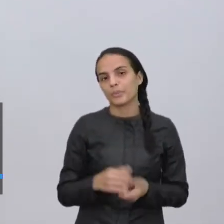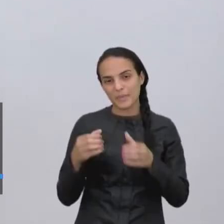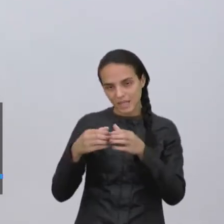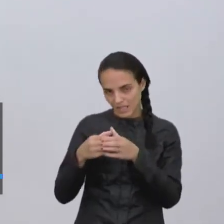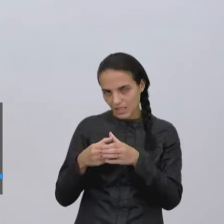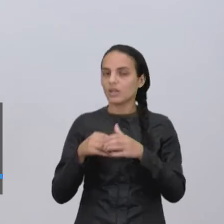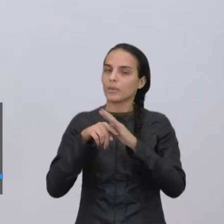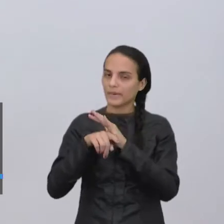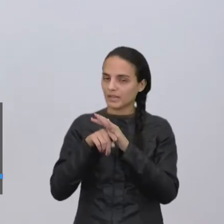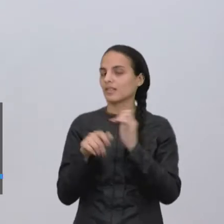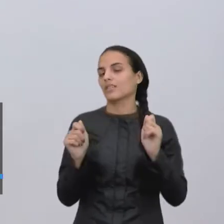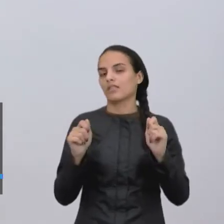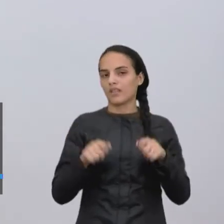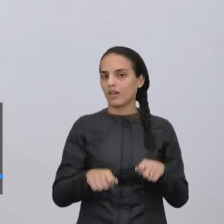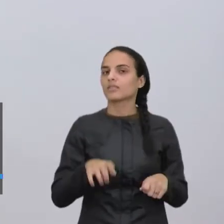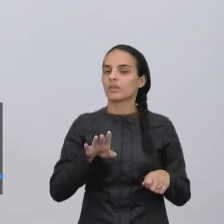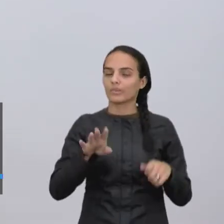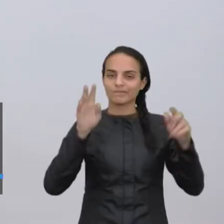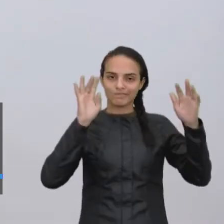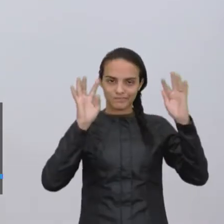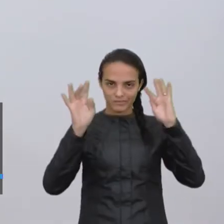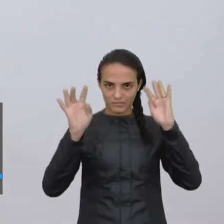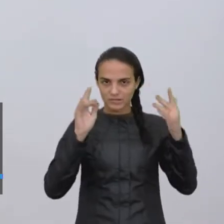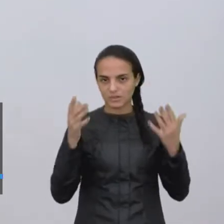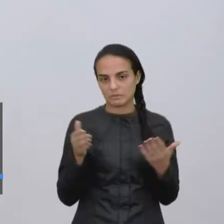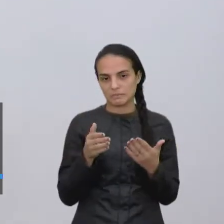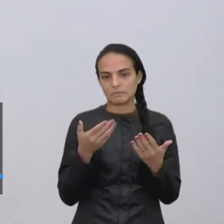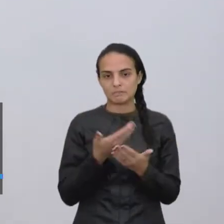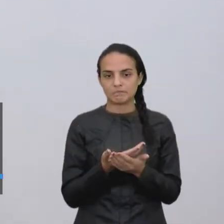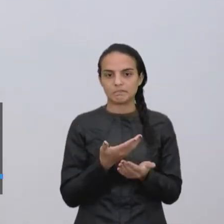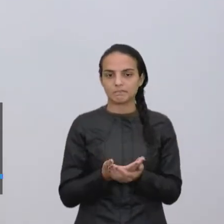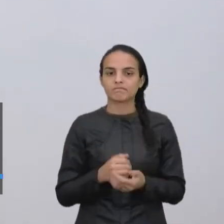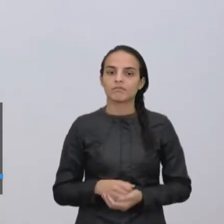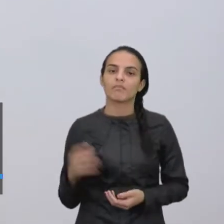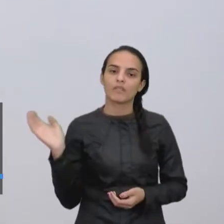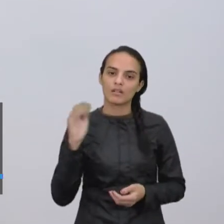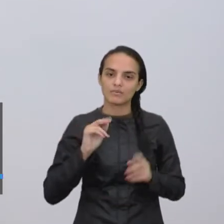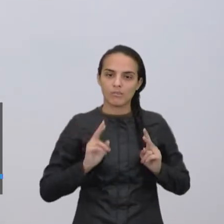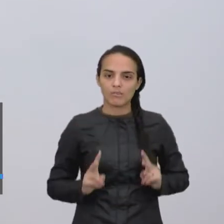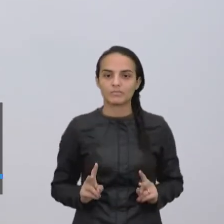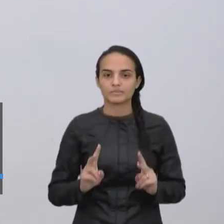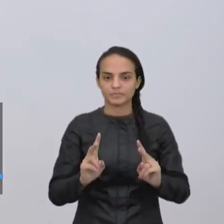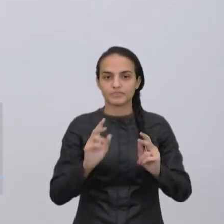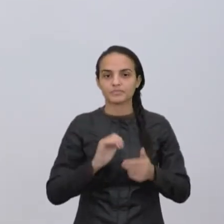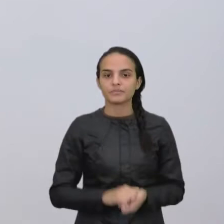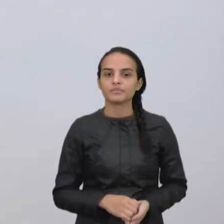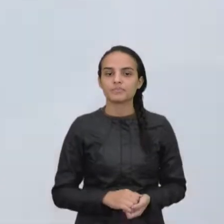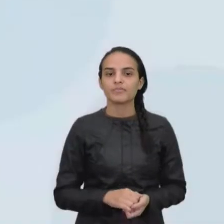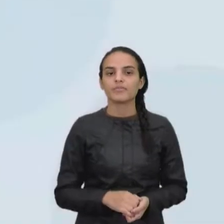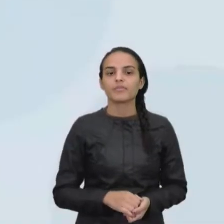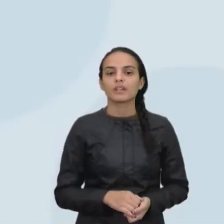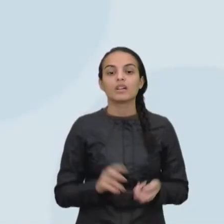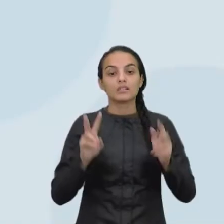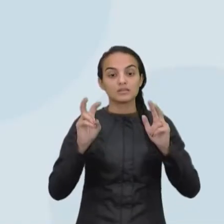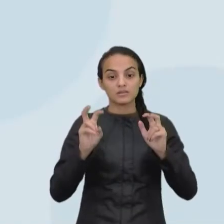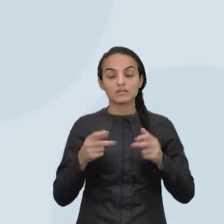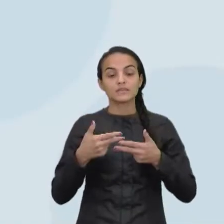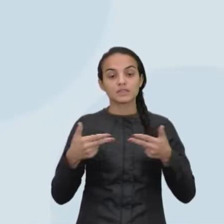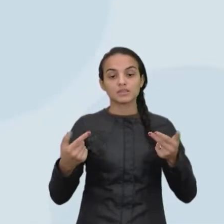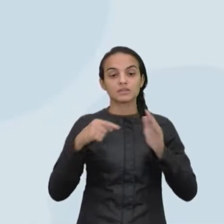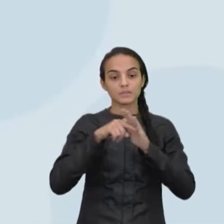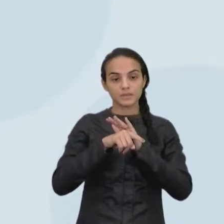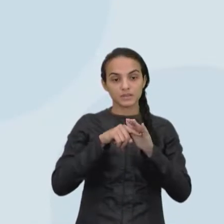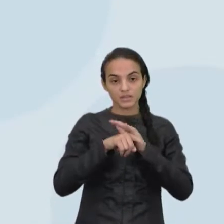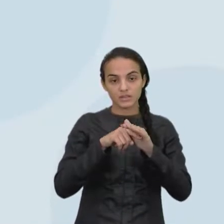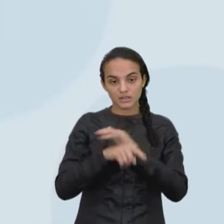nosso interesse e nossa intenção da aula de hoje, tá bom? Então vamos continuar. Tipos de pesquisa, que aí são os 2 tipos que a